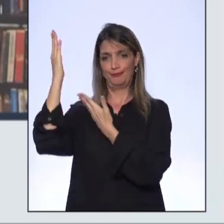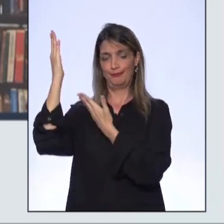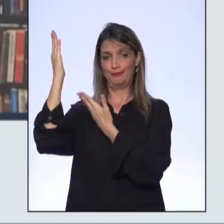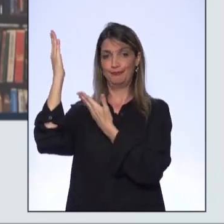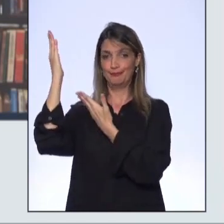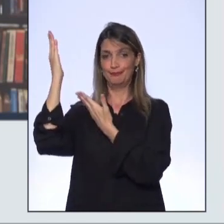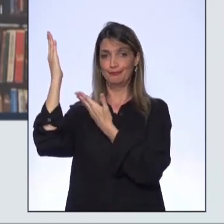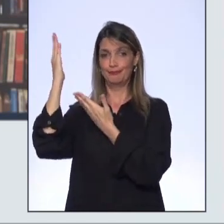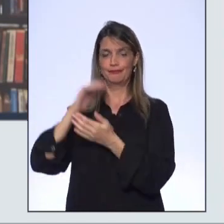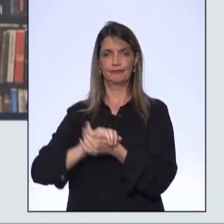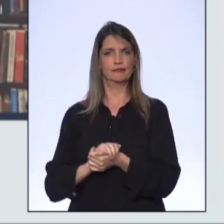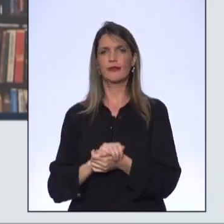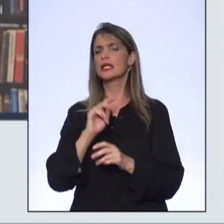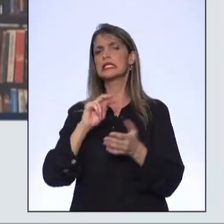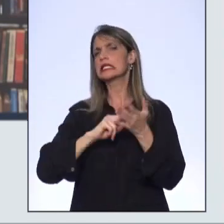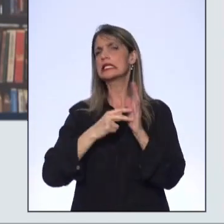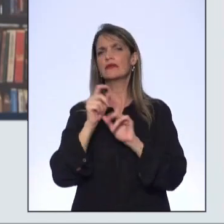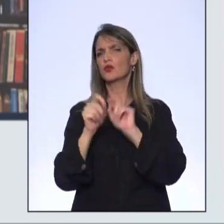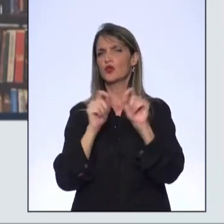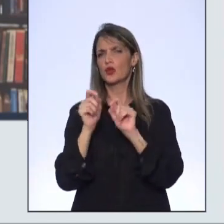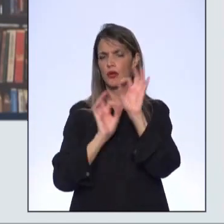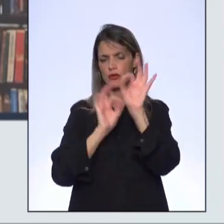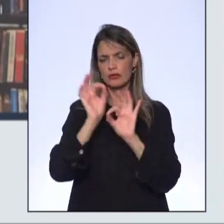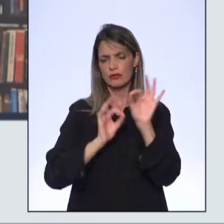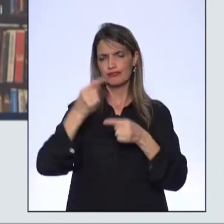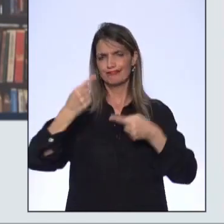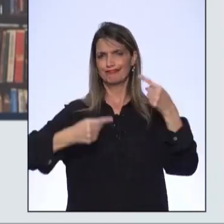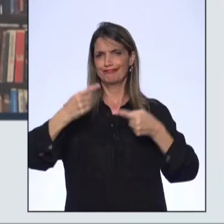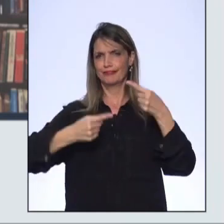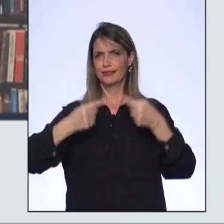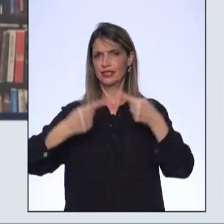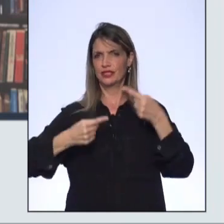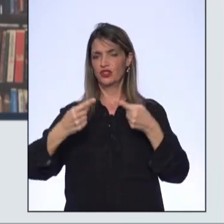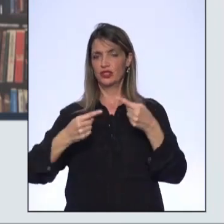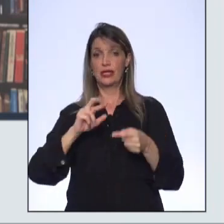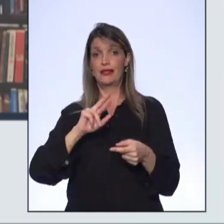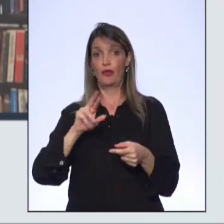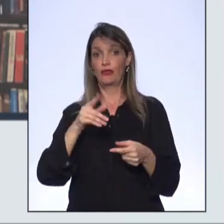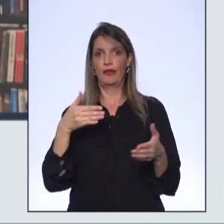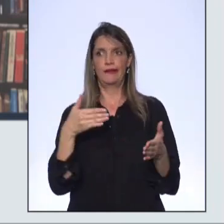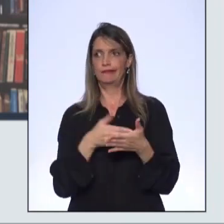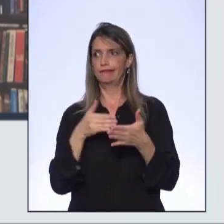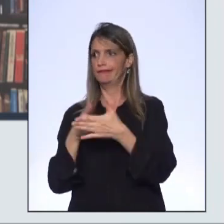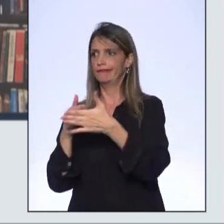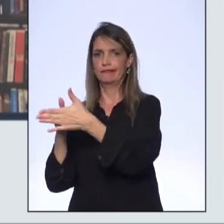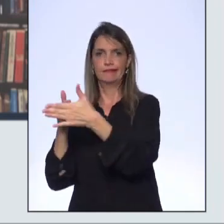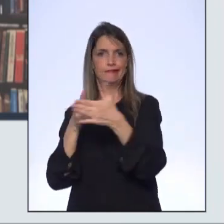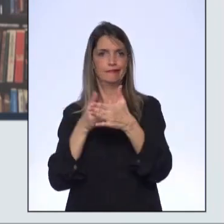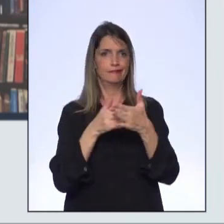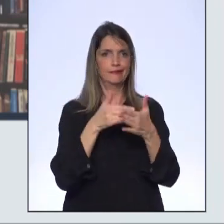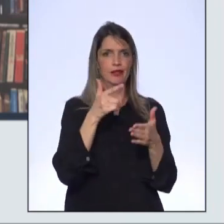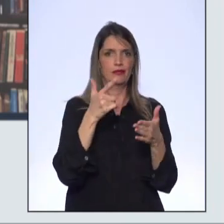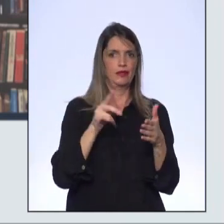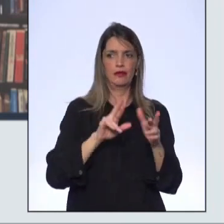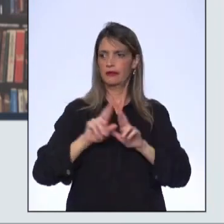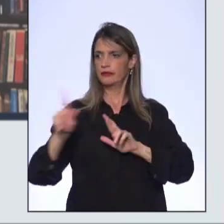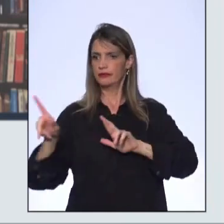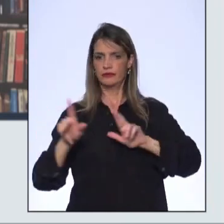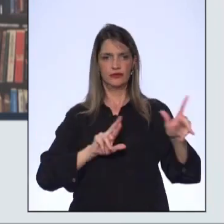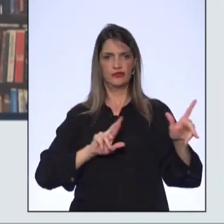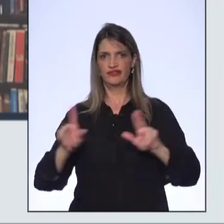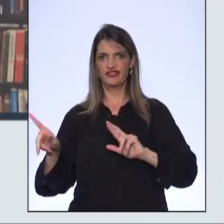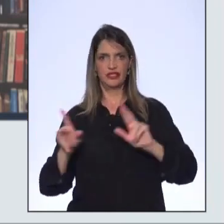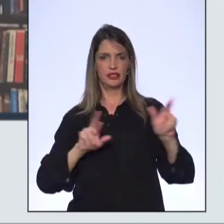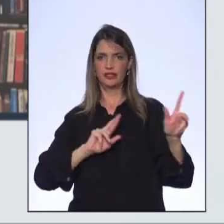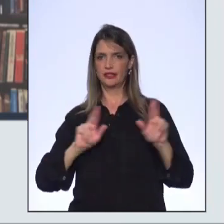patrimonialismo. Trata-se de uma organização política em que não há limites, em que não há diferenciação entre